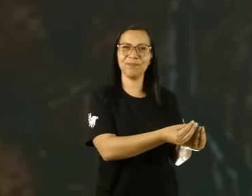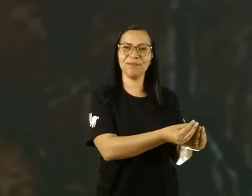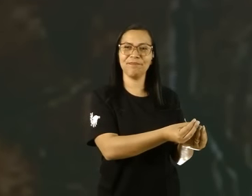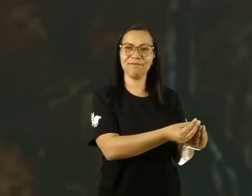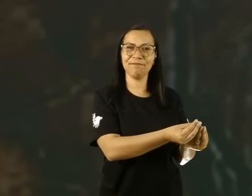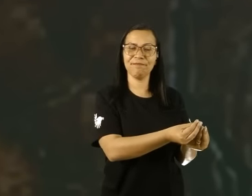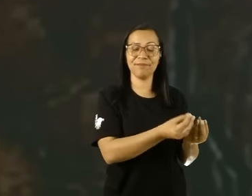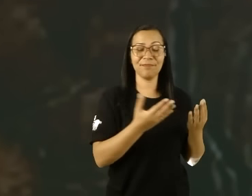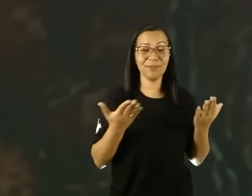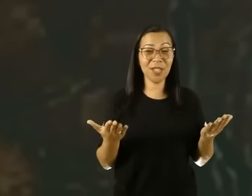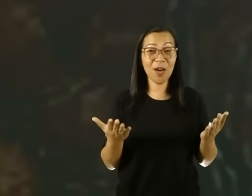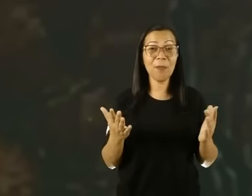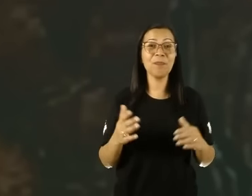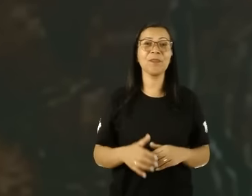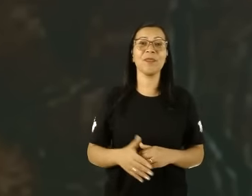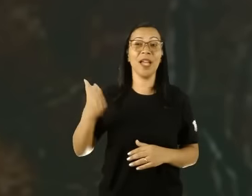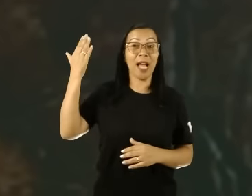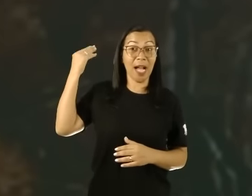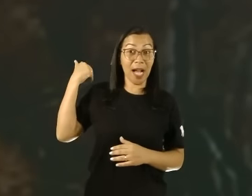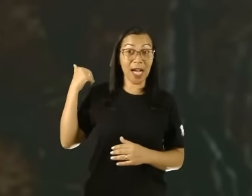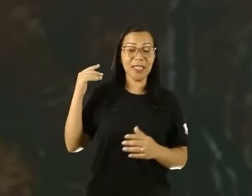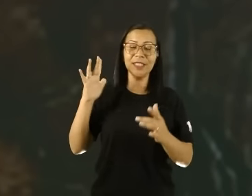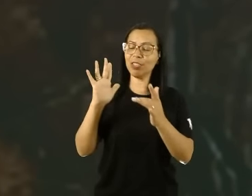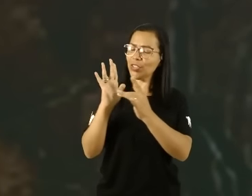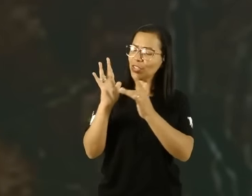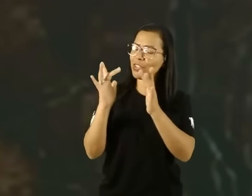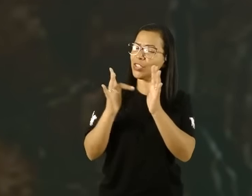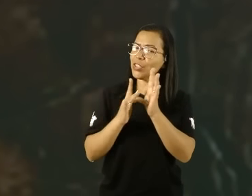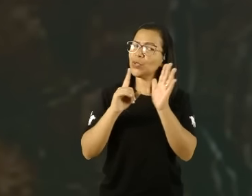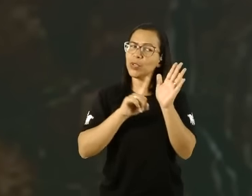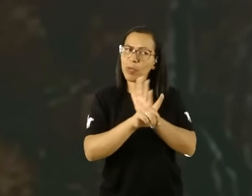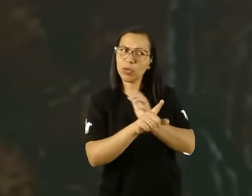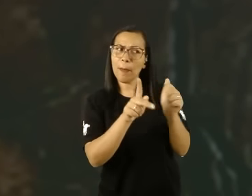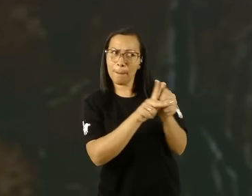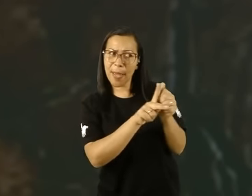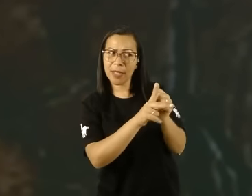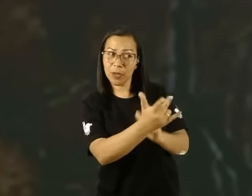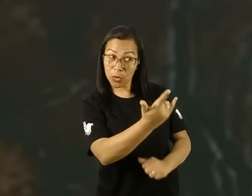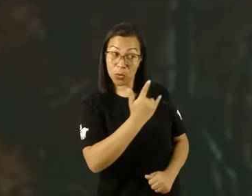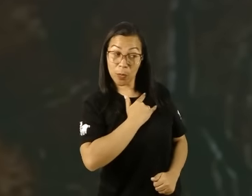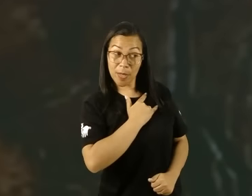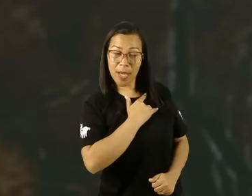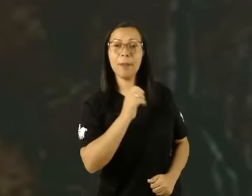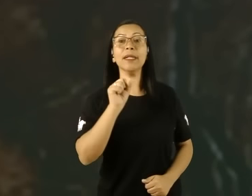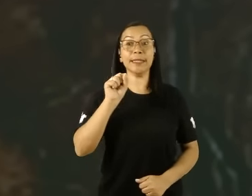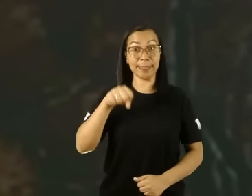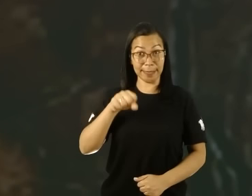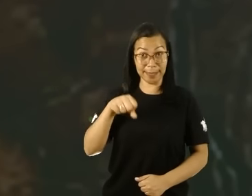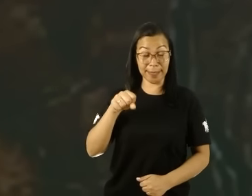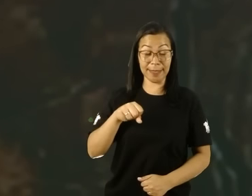Senhor. Então apascenta as minhas ovelhas. Dois: Pedro, tu me amas? Sim, Senhor. Então apascenta as minhas